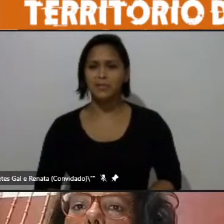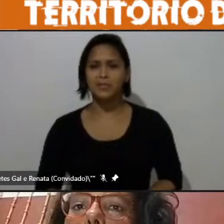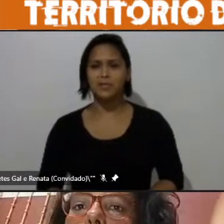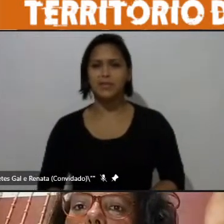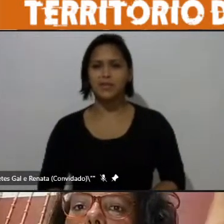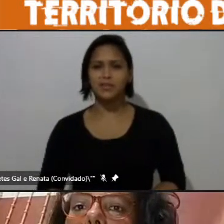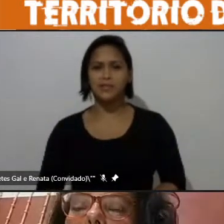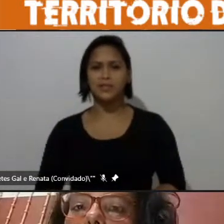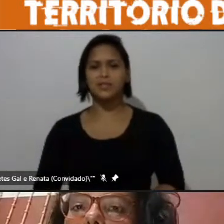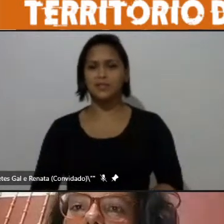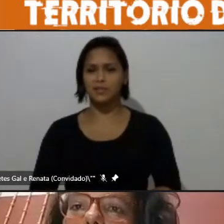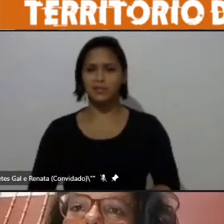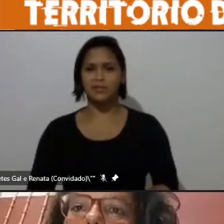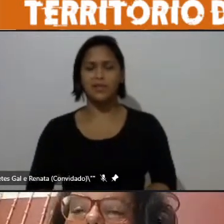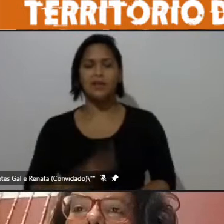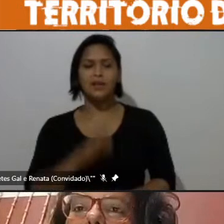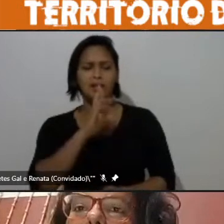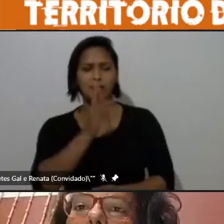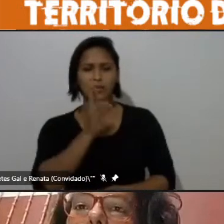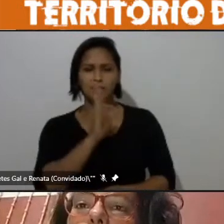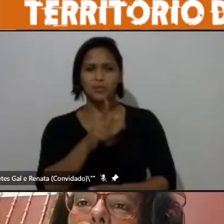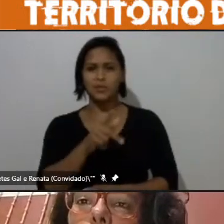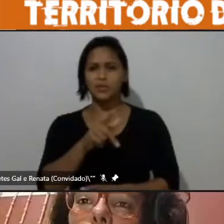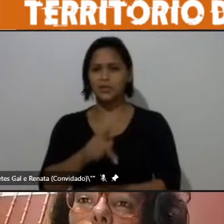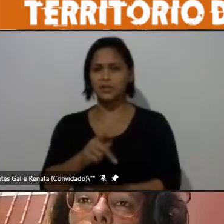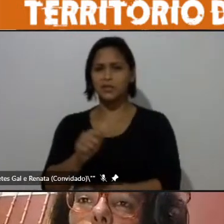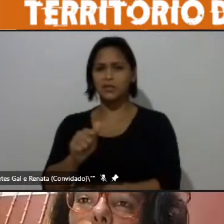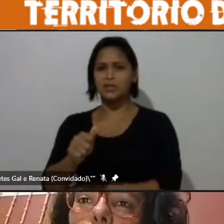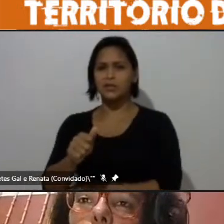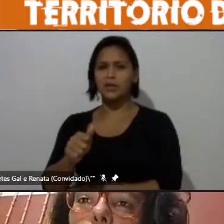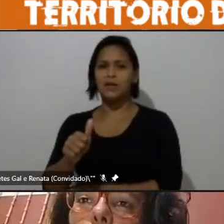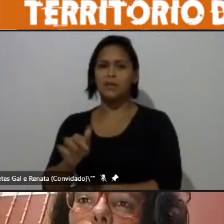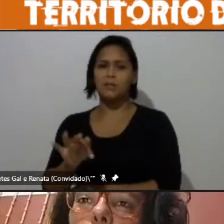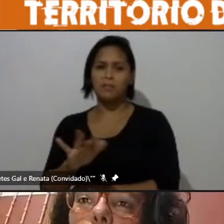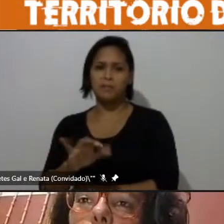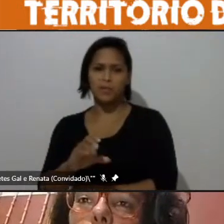quer responder, Patrícia? Você quer que eu vá?